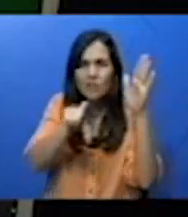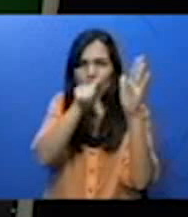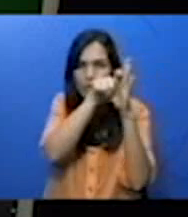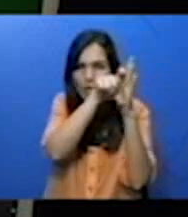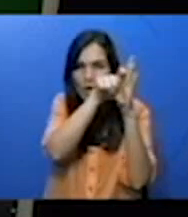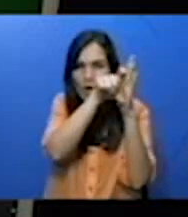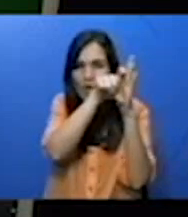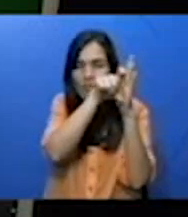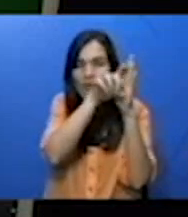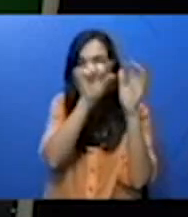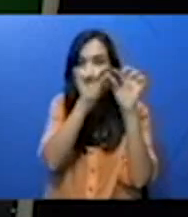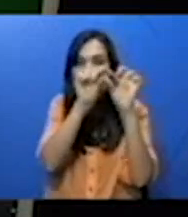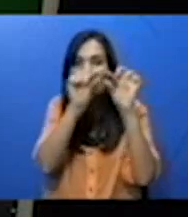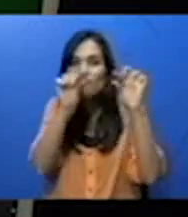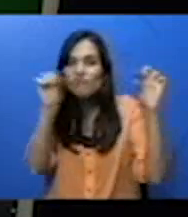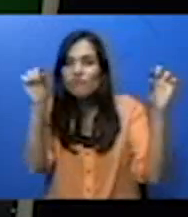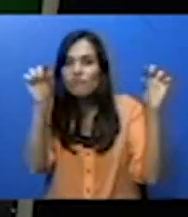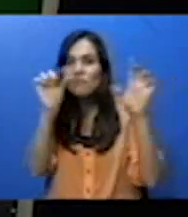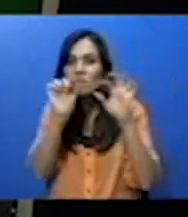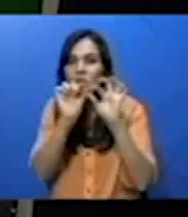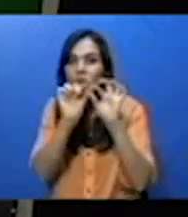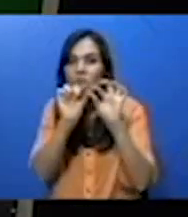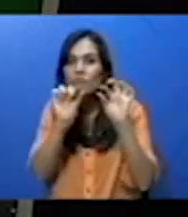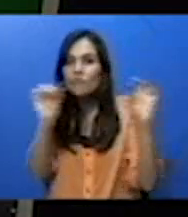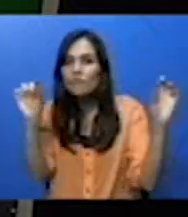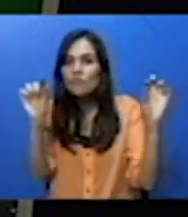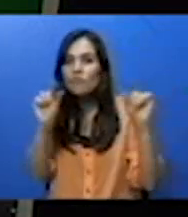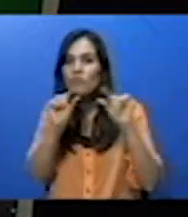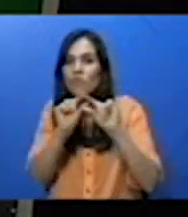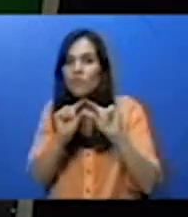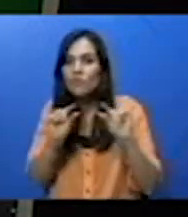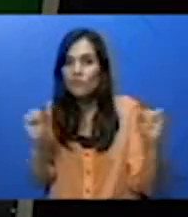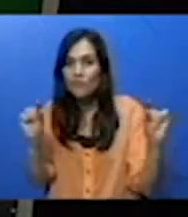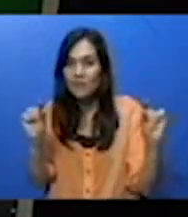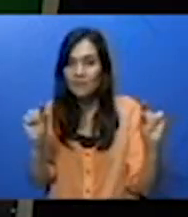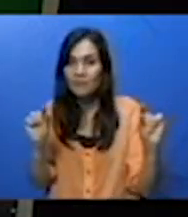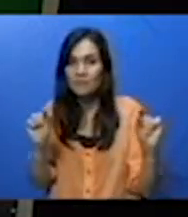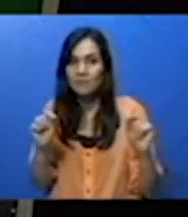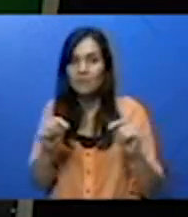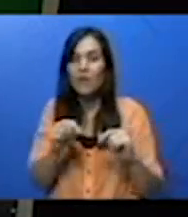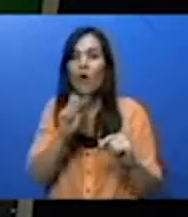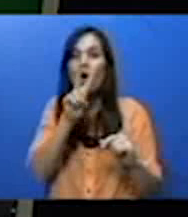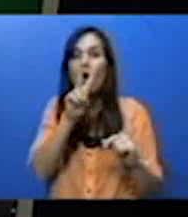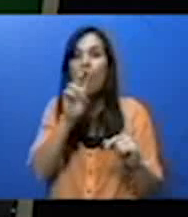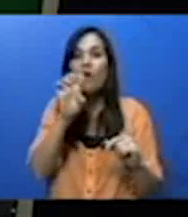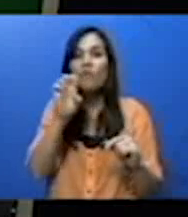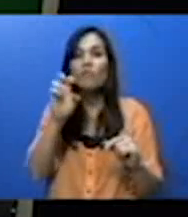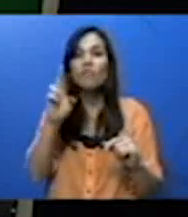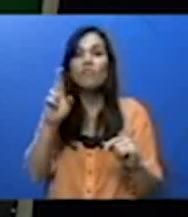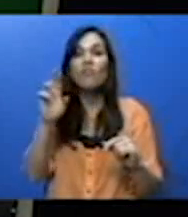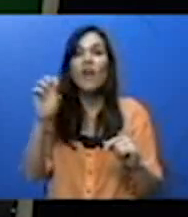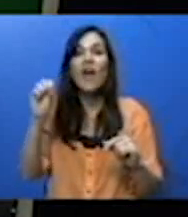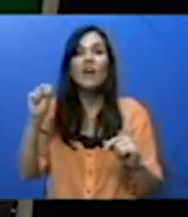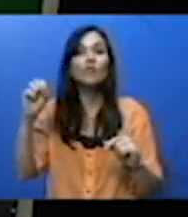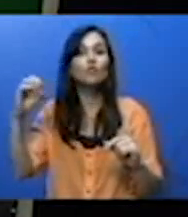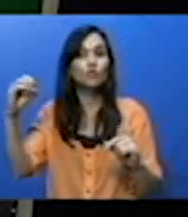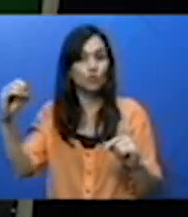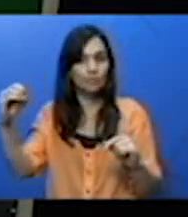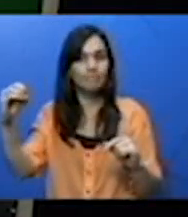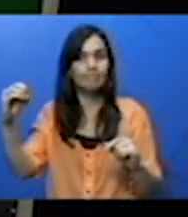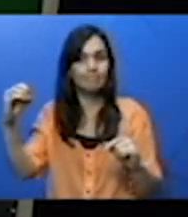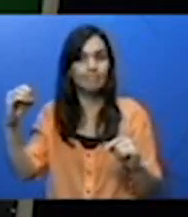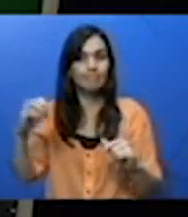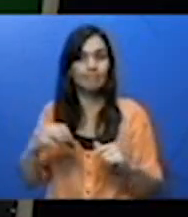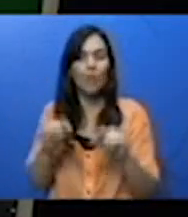seria cada linha, tá? Mas como é poema, nós não falamos nós não chamamos de linha, nós chamamos de versos. Aí